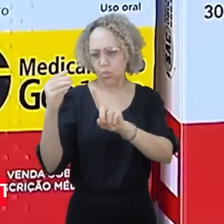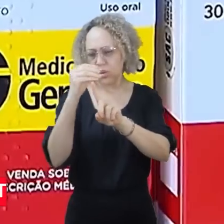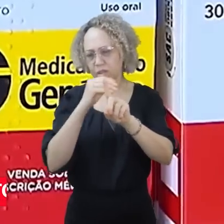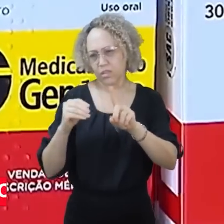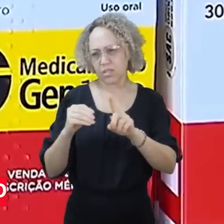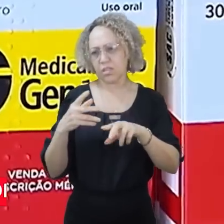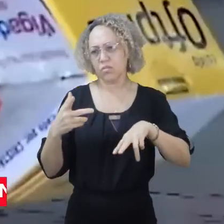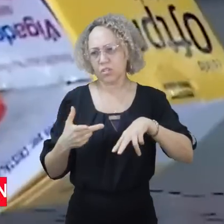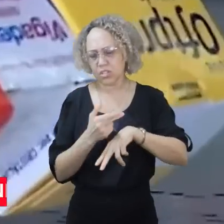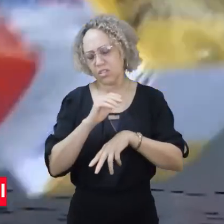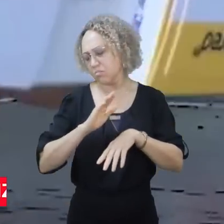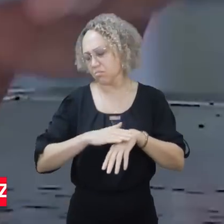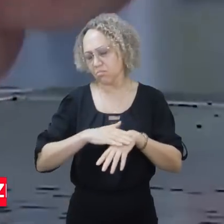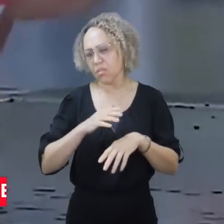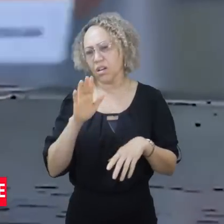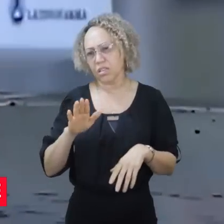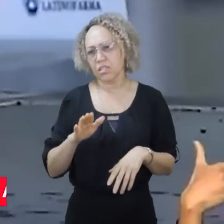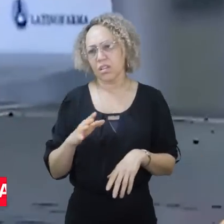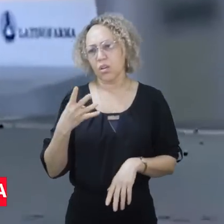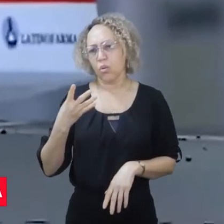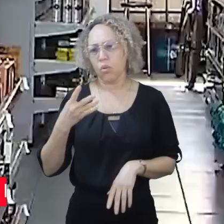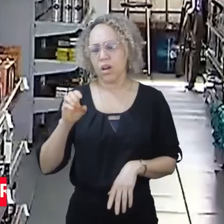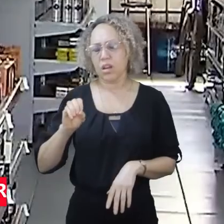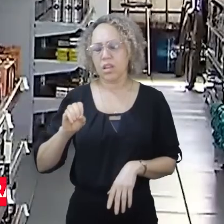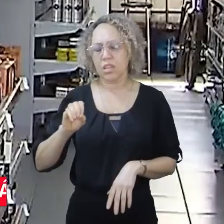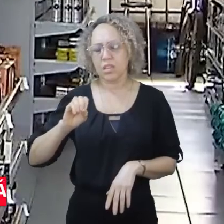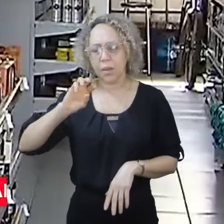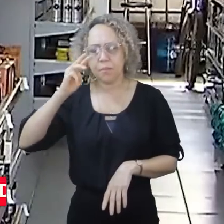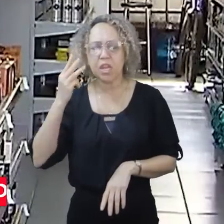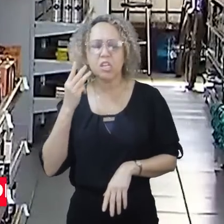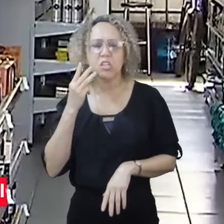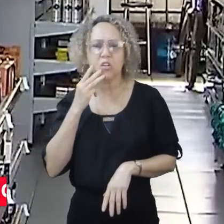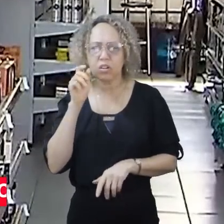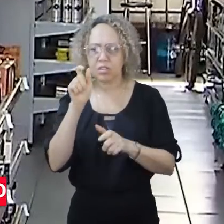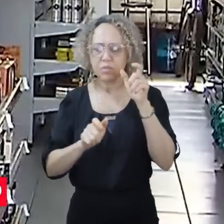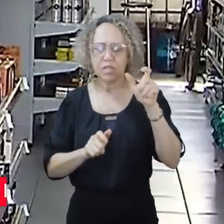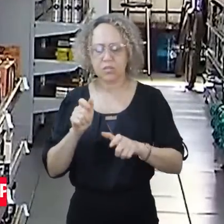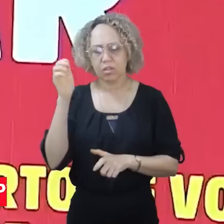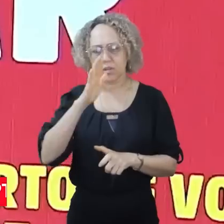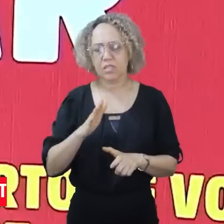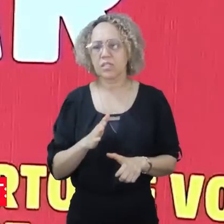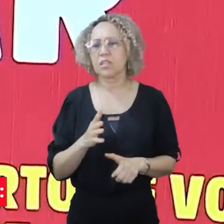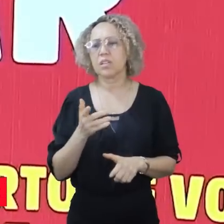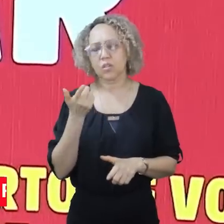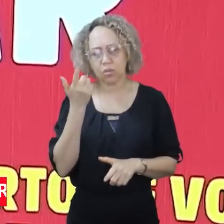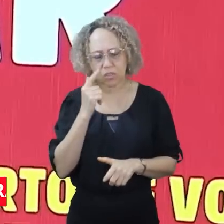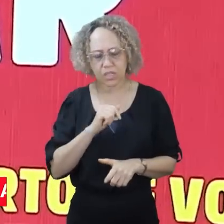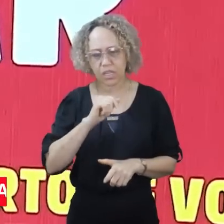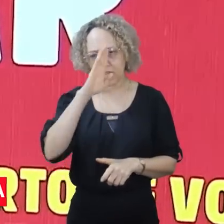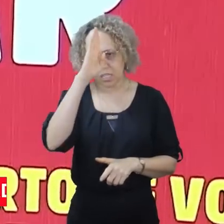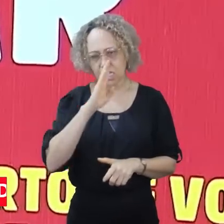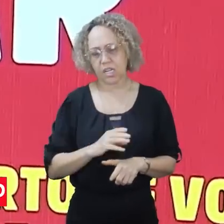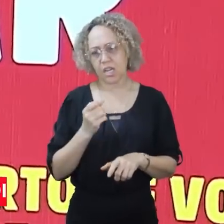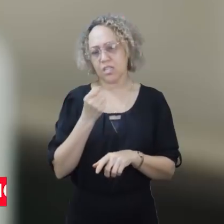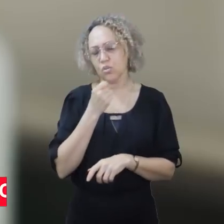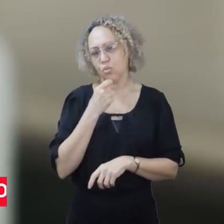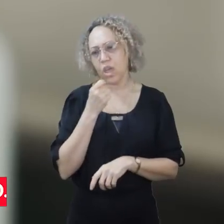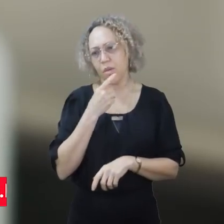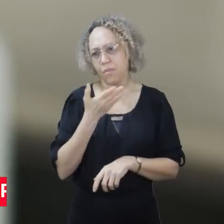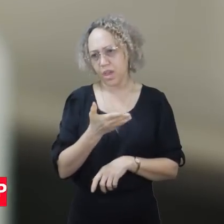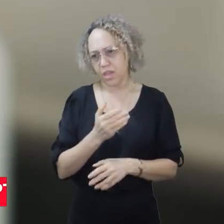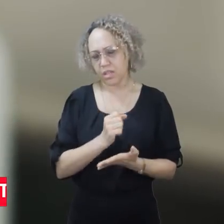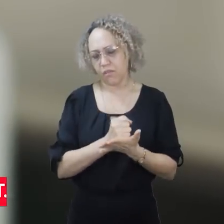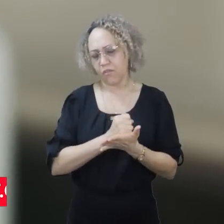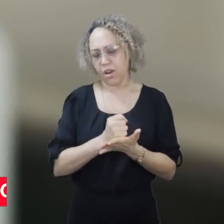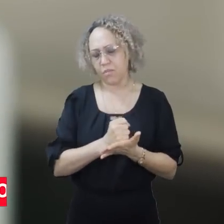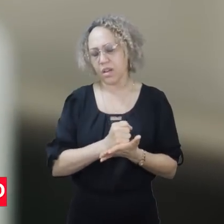que cerca de 40 milhões de brasileiros têm acesso aos medicamentos gratuitos do programa Farmácia Popular. E o que pouca